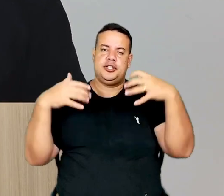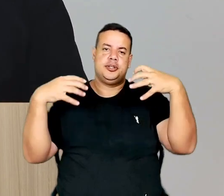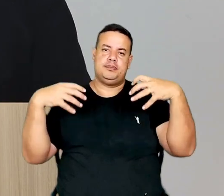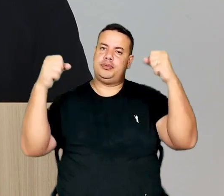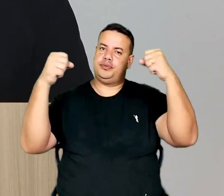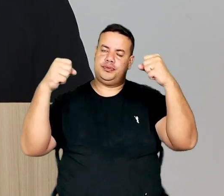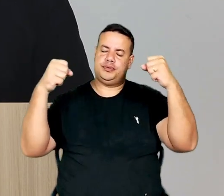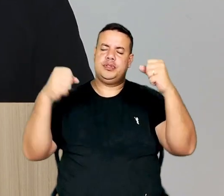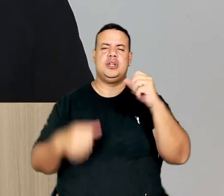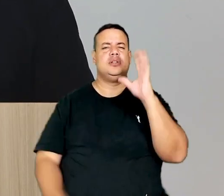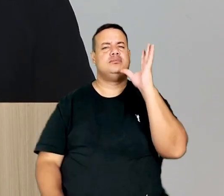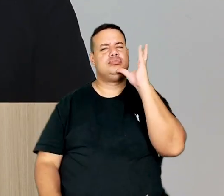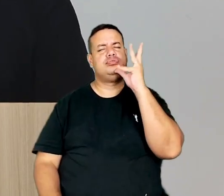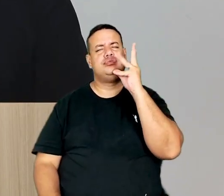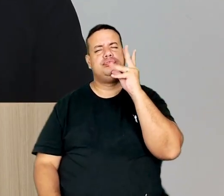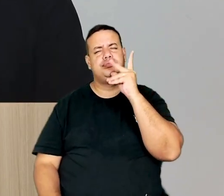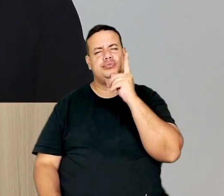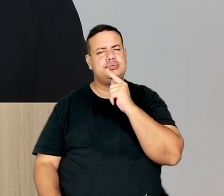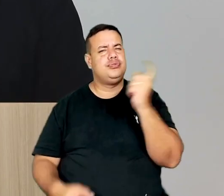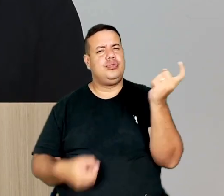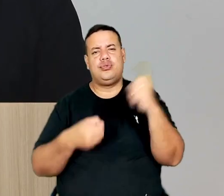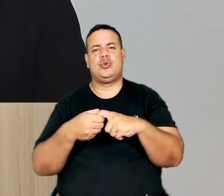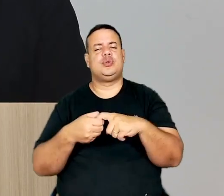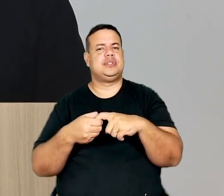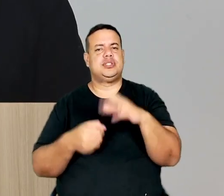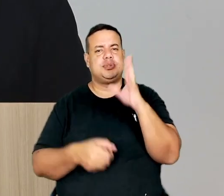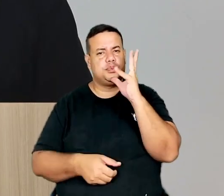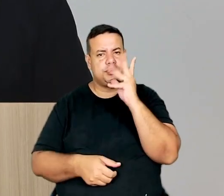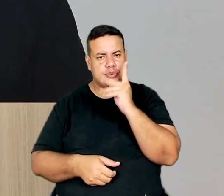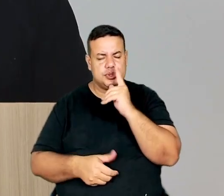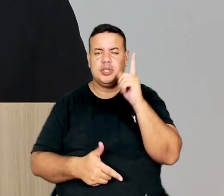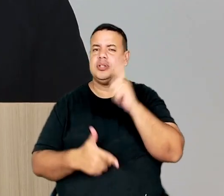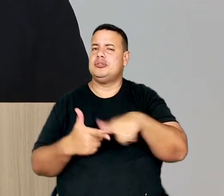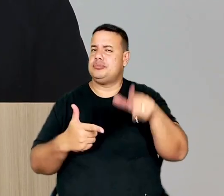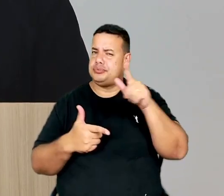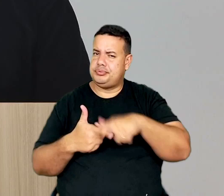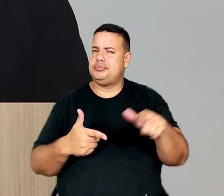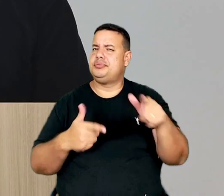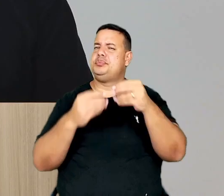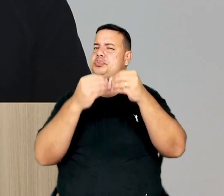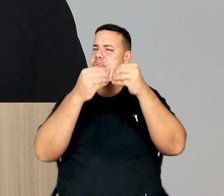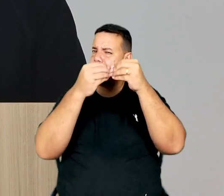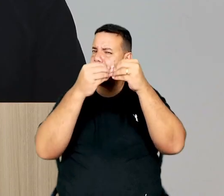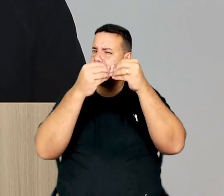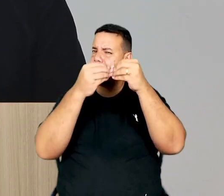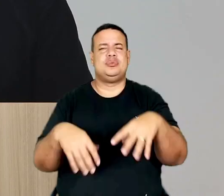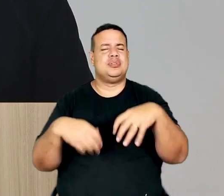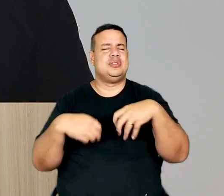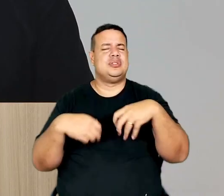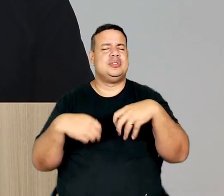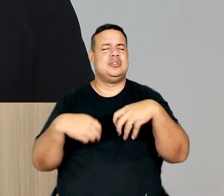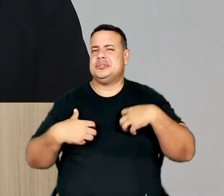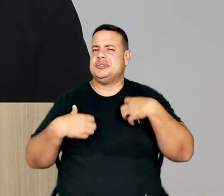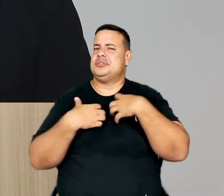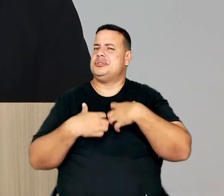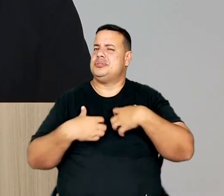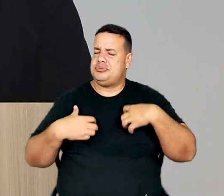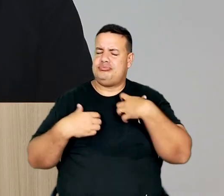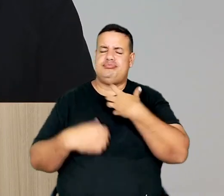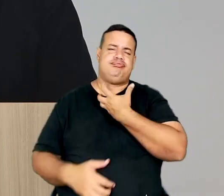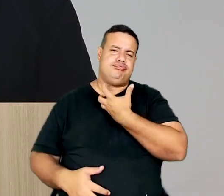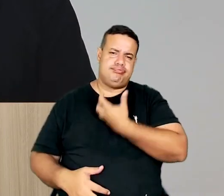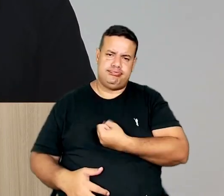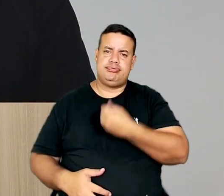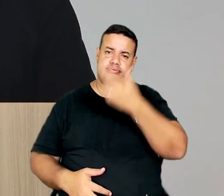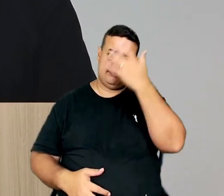de energia, né? Isso está gerando prejuízo, um descontentamento, um desconforto com as pessoas. Nós já falamos